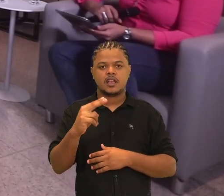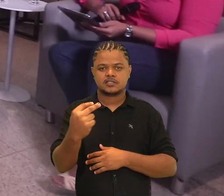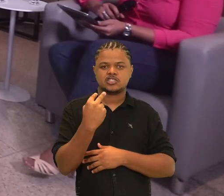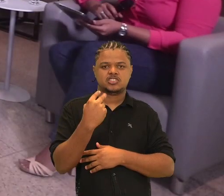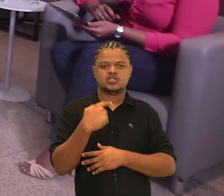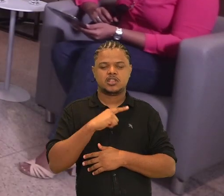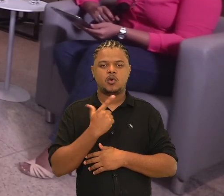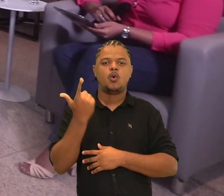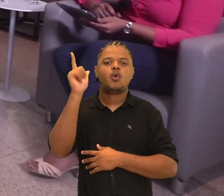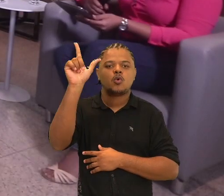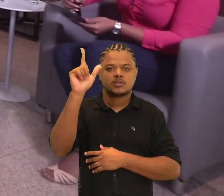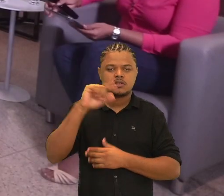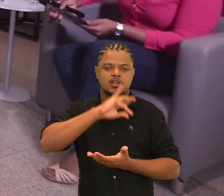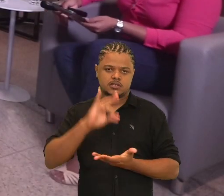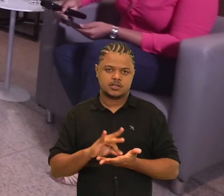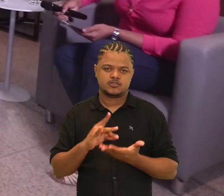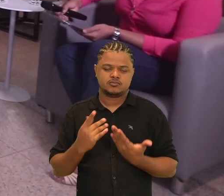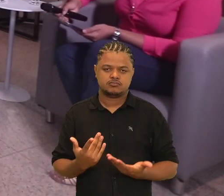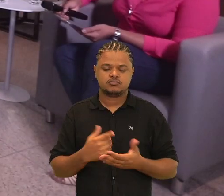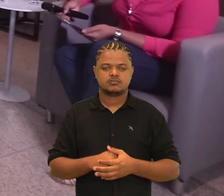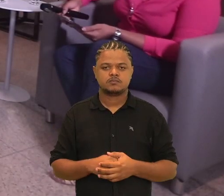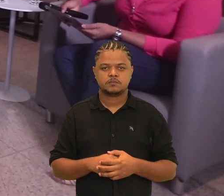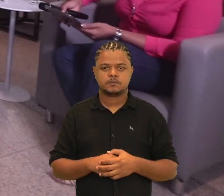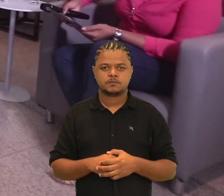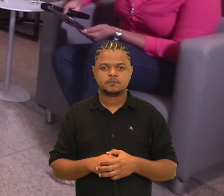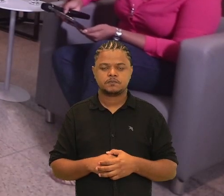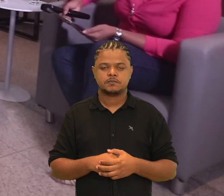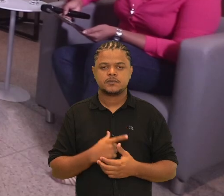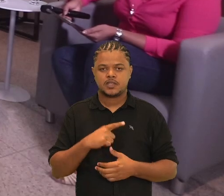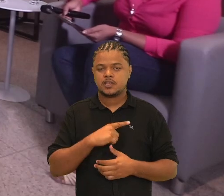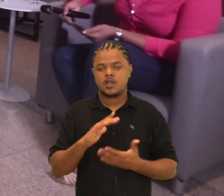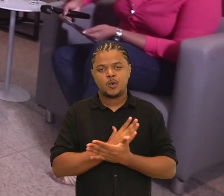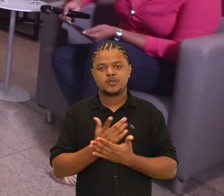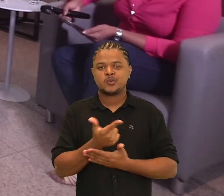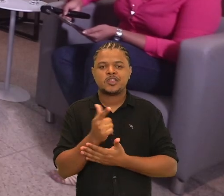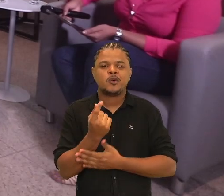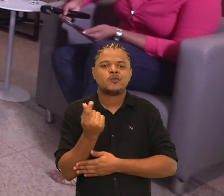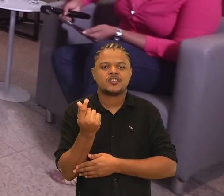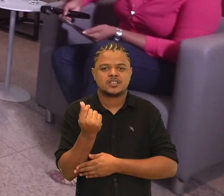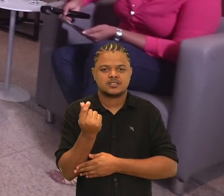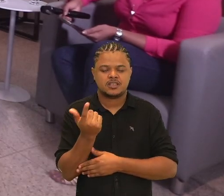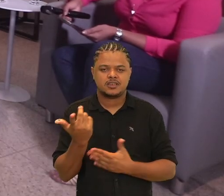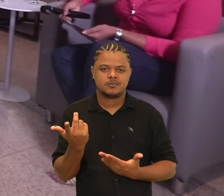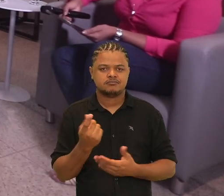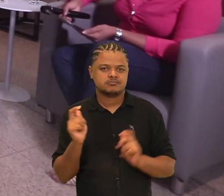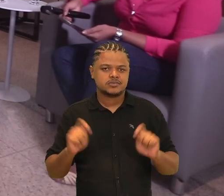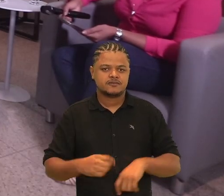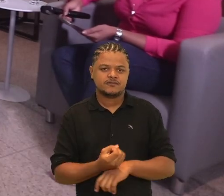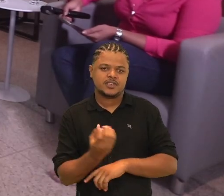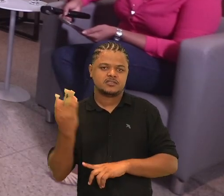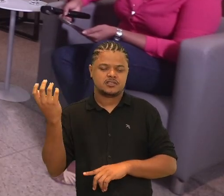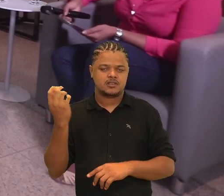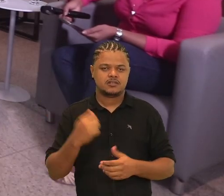Tem mãe que não tem rede de apoio, tem mãe solo, né, que não tem condições financeiras para fazer essa viagem, para sair um